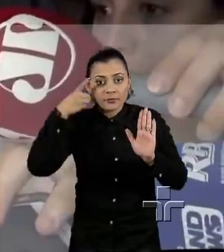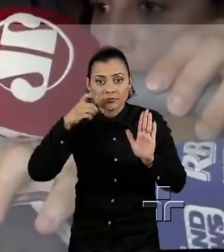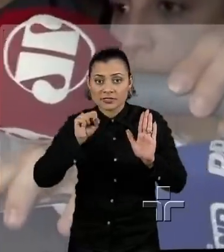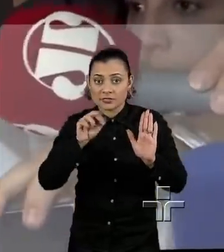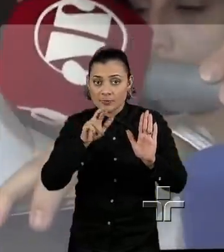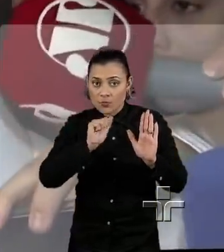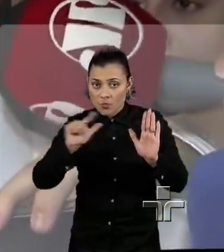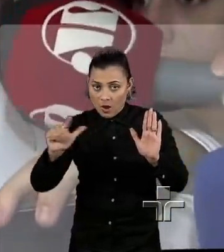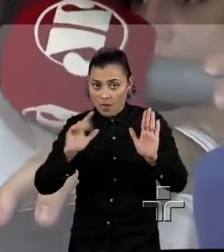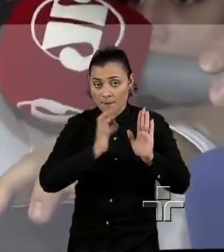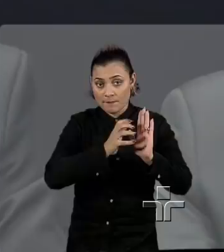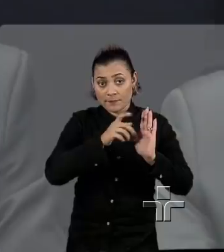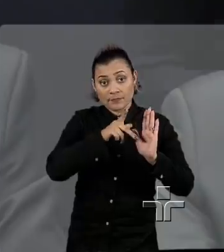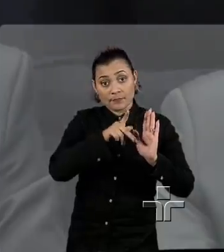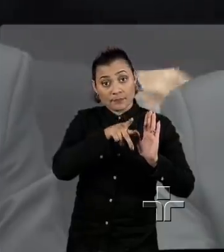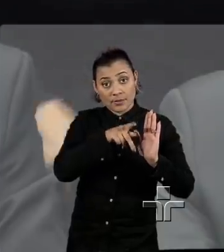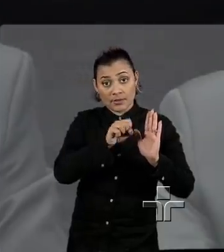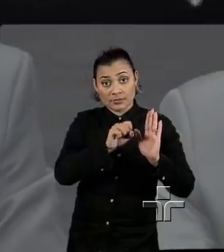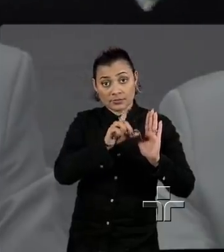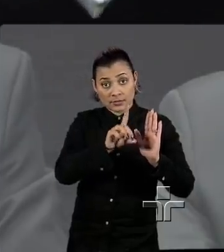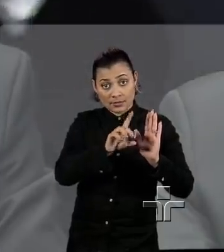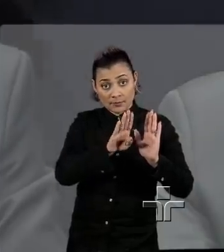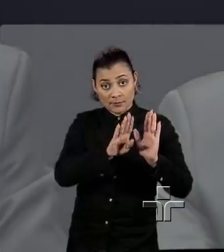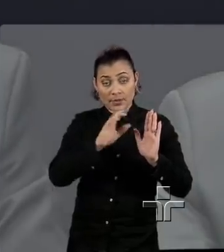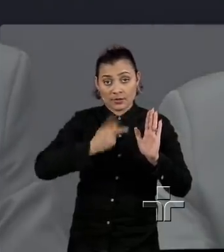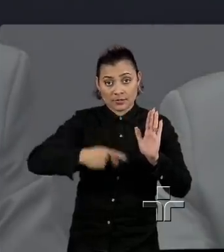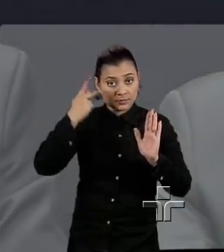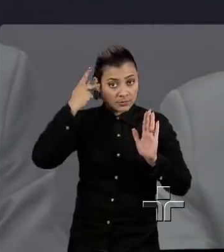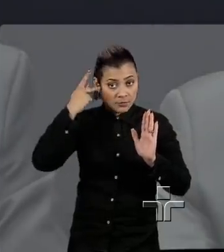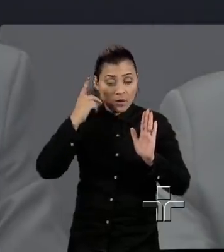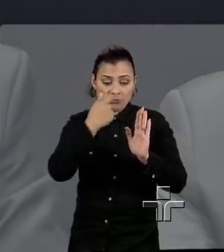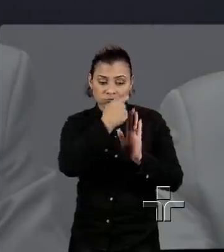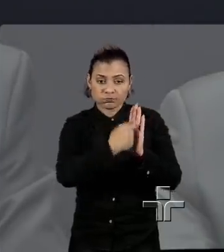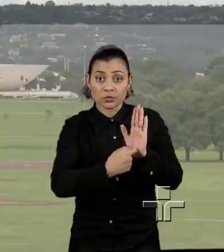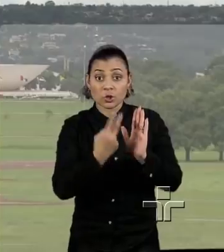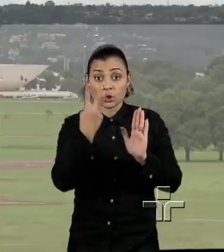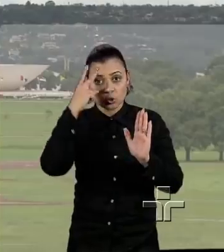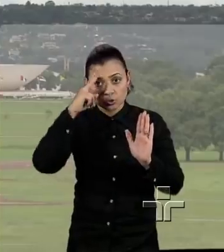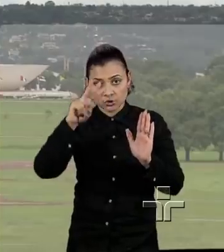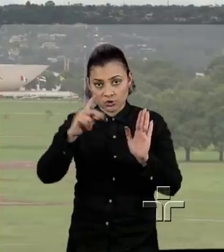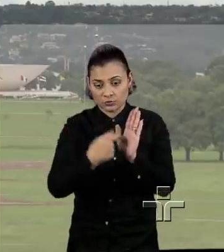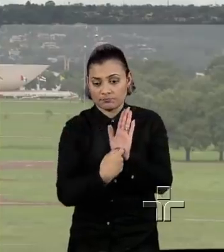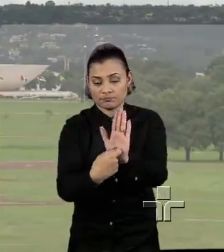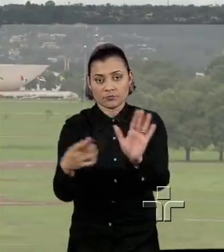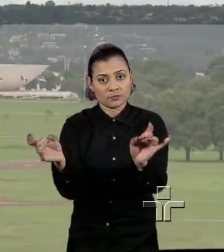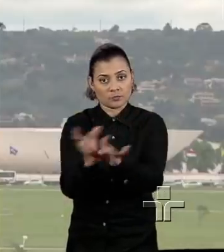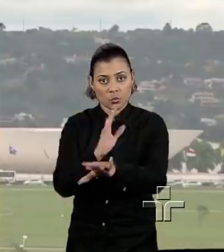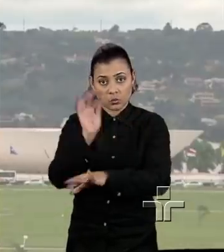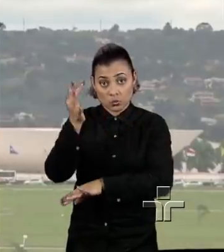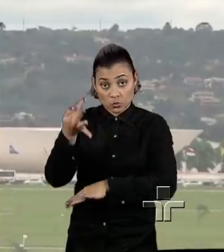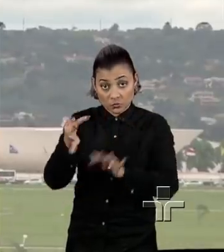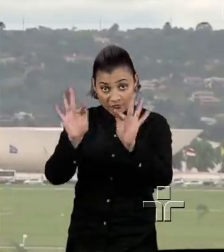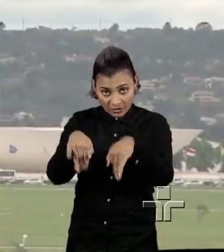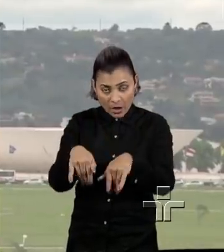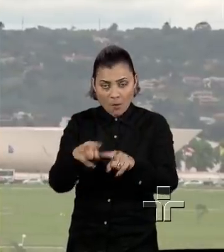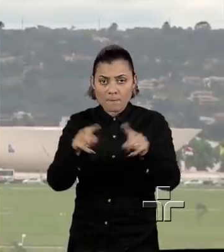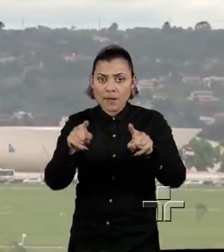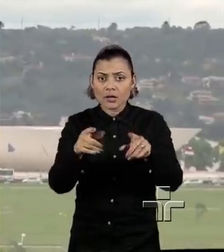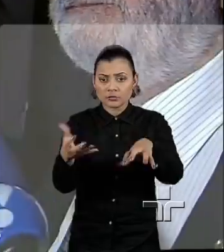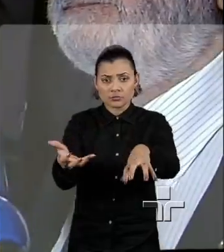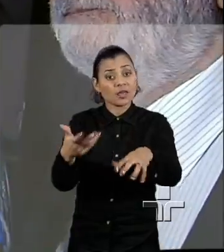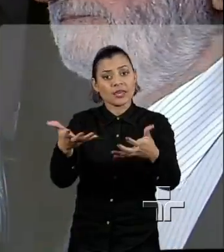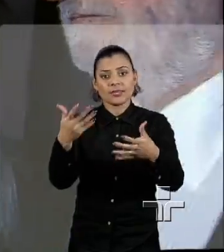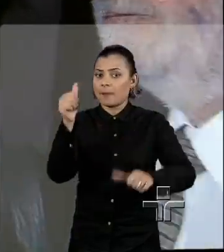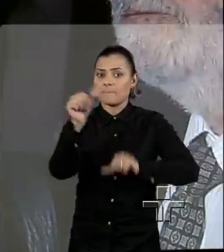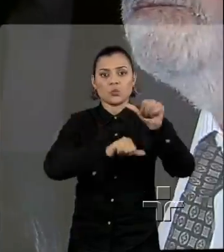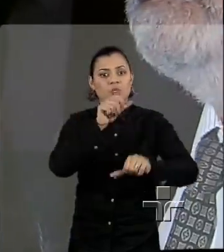Moreira, do PSDB de São Paulo, informou que entrega o texto final daqui a 2 dias, mas a oposição quer que seja adiada.